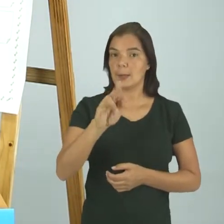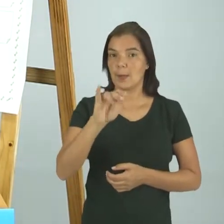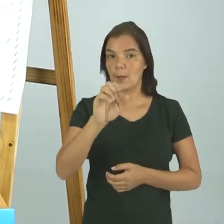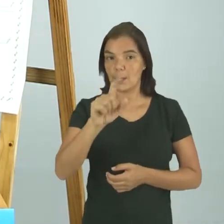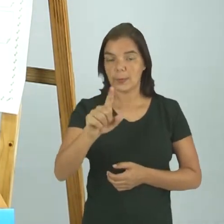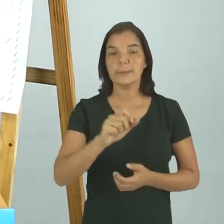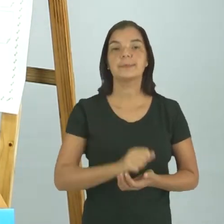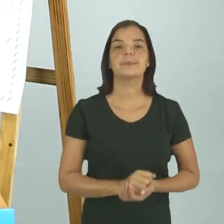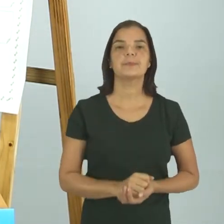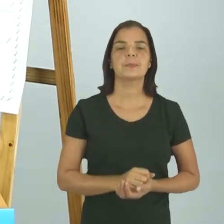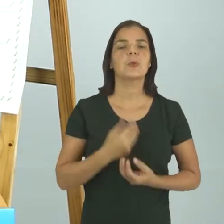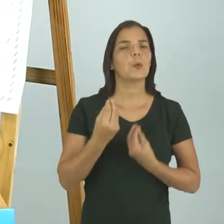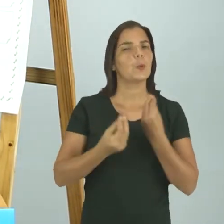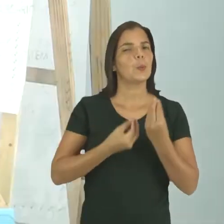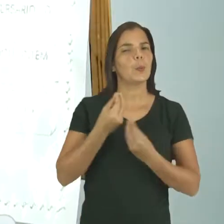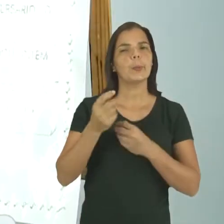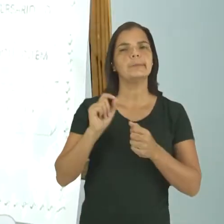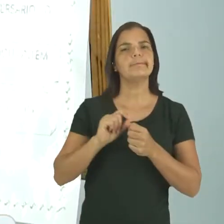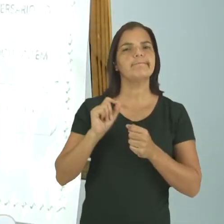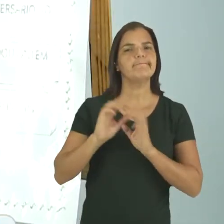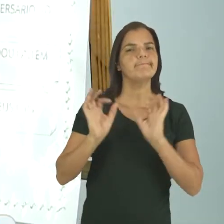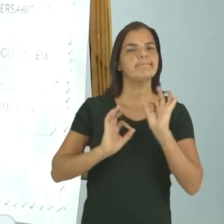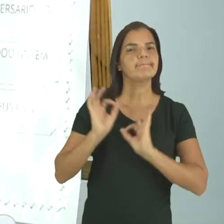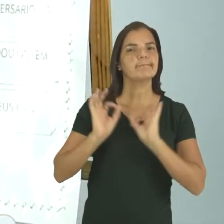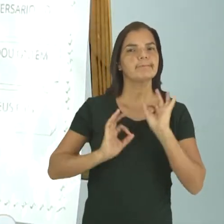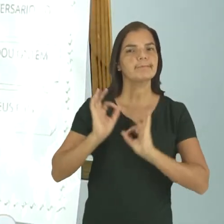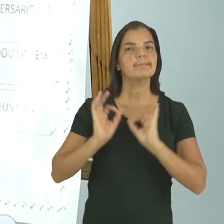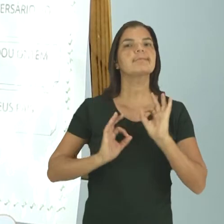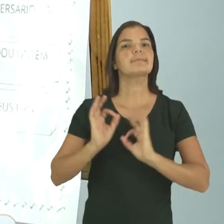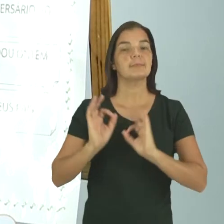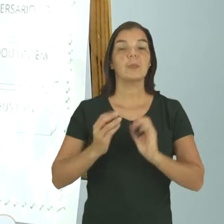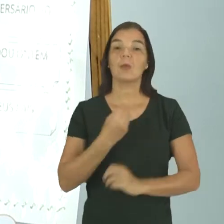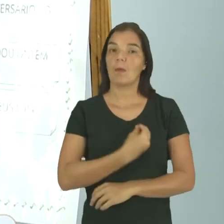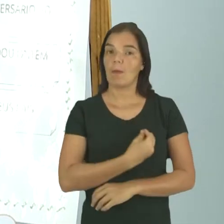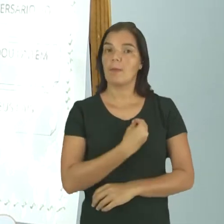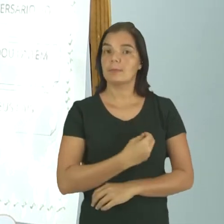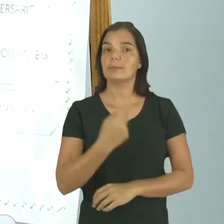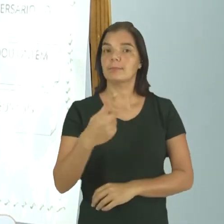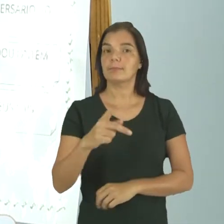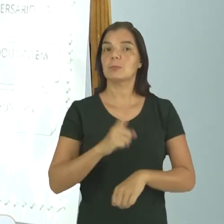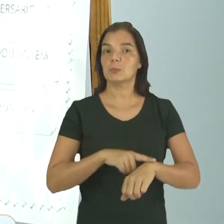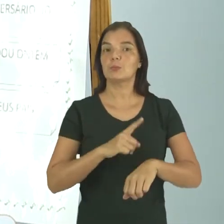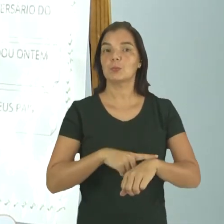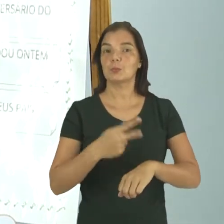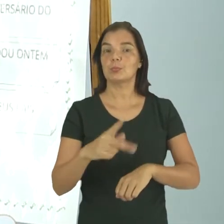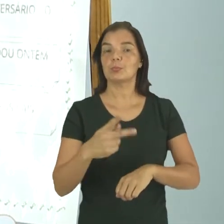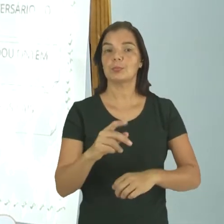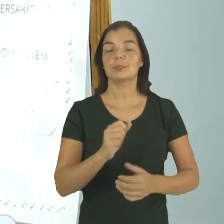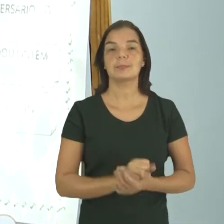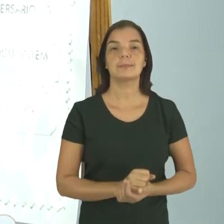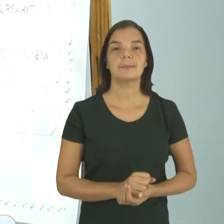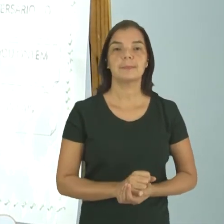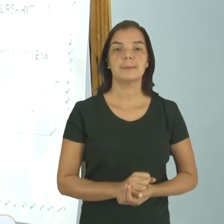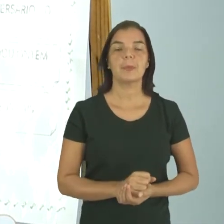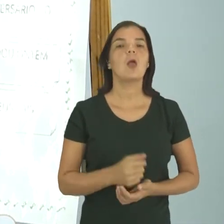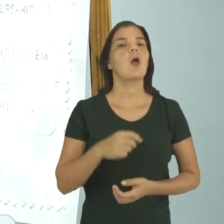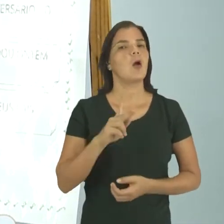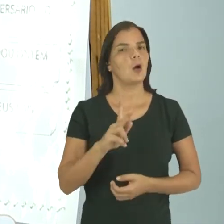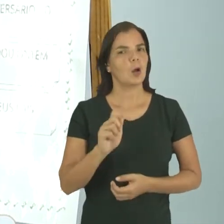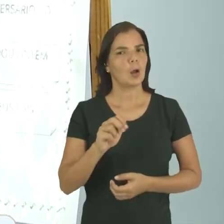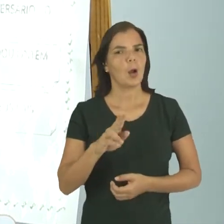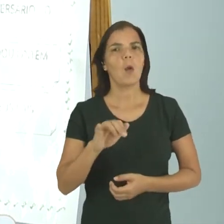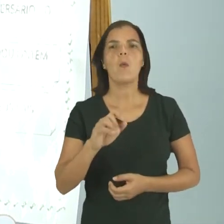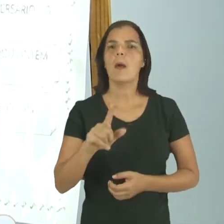Cauê. Como o Cauê faz para organizar a vida dele, o tempo dele. Cauê,